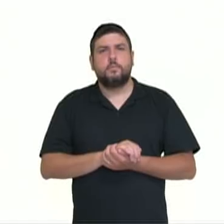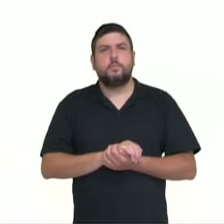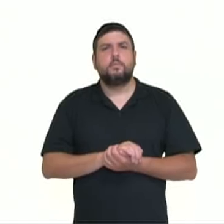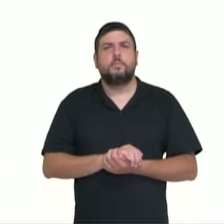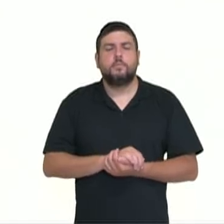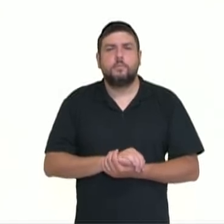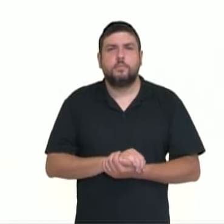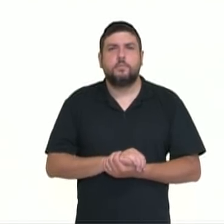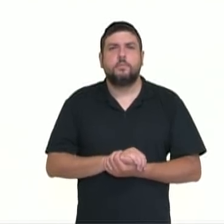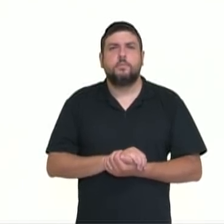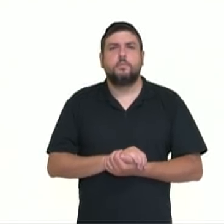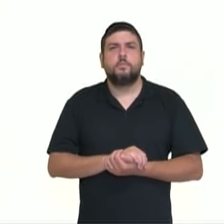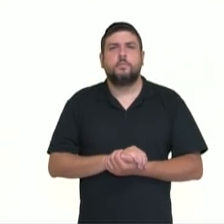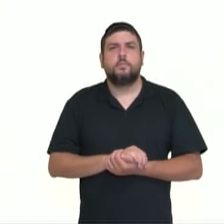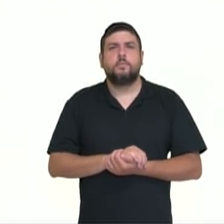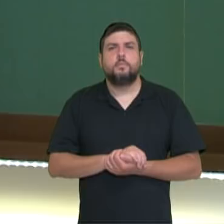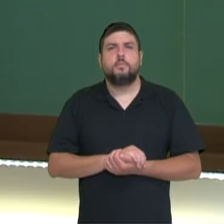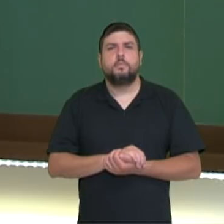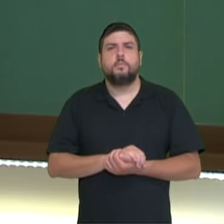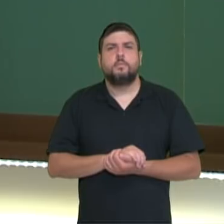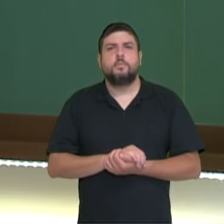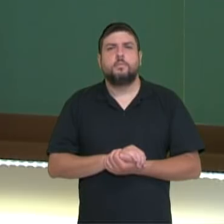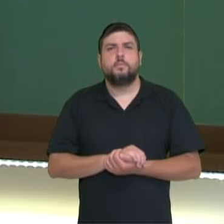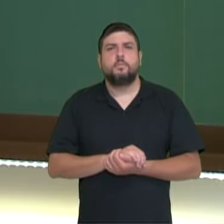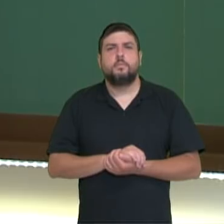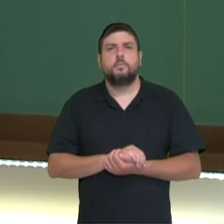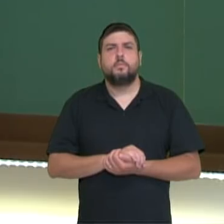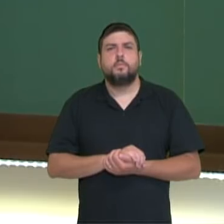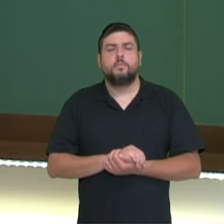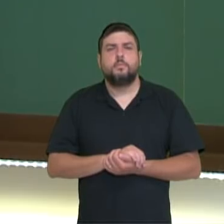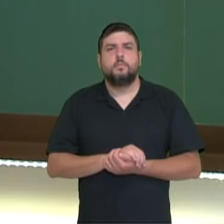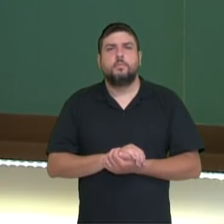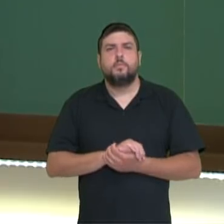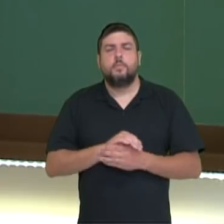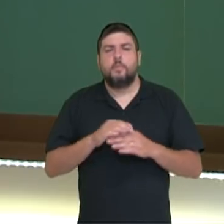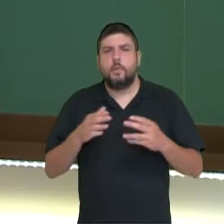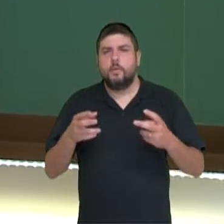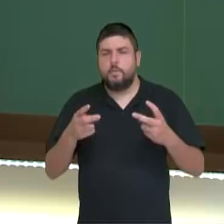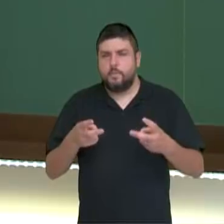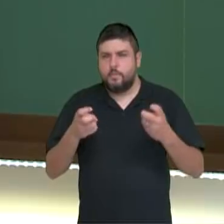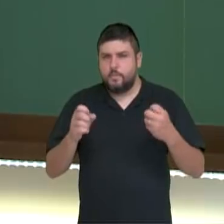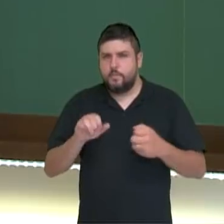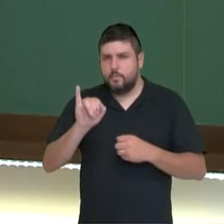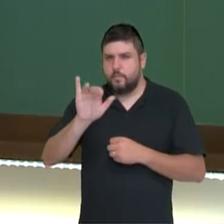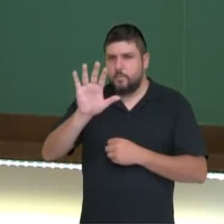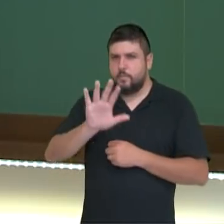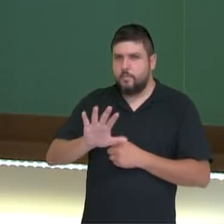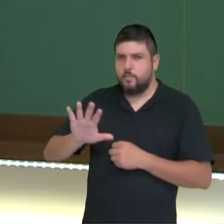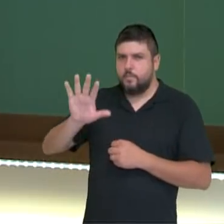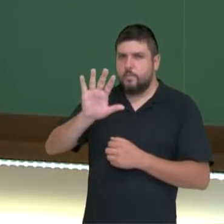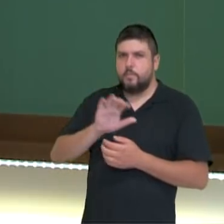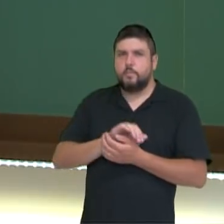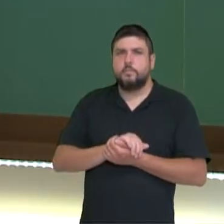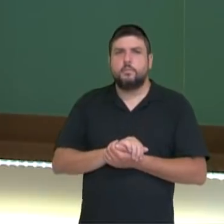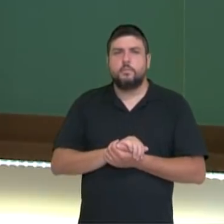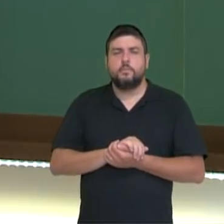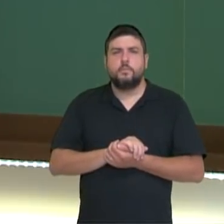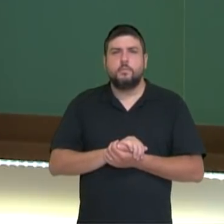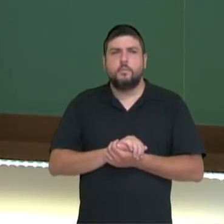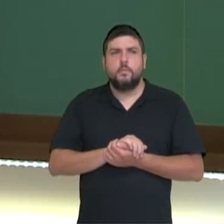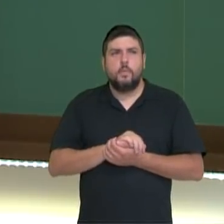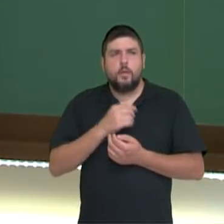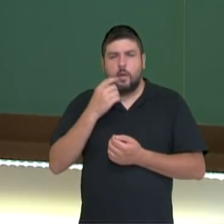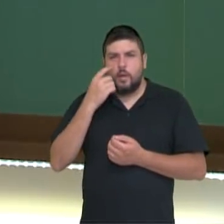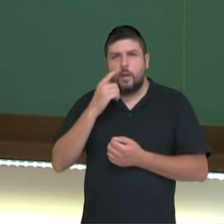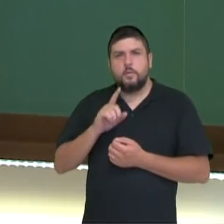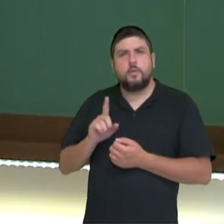som. Bom, aqui, olha, vamos observar essa imagem. Digamos que há uma variedade